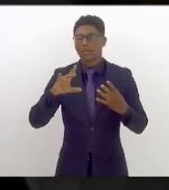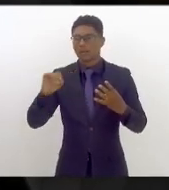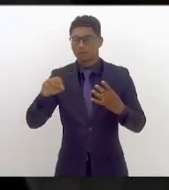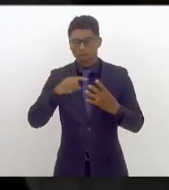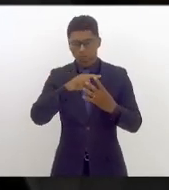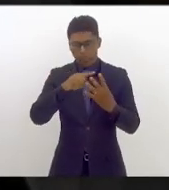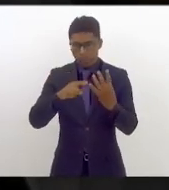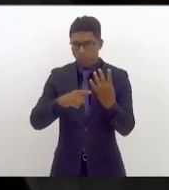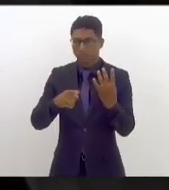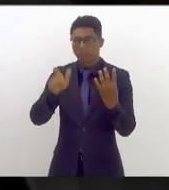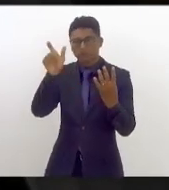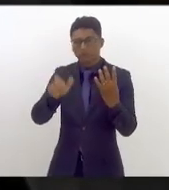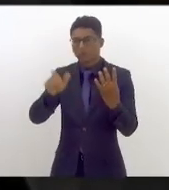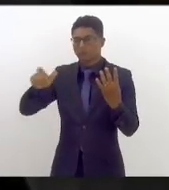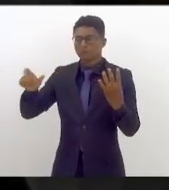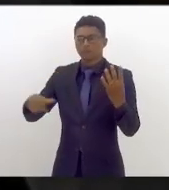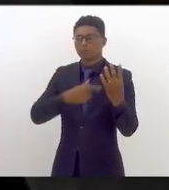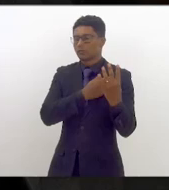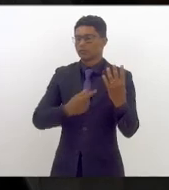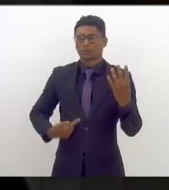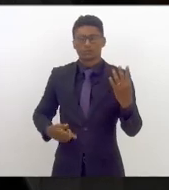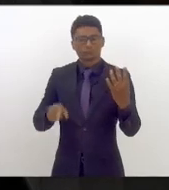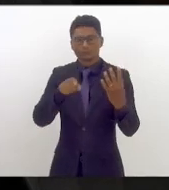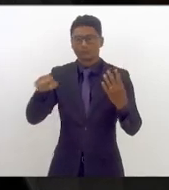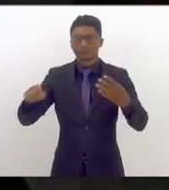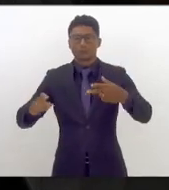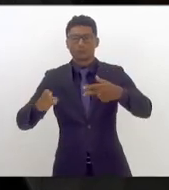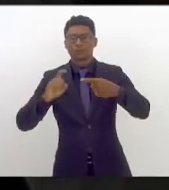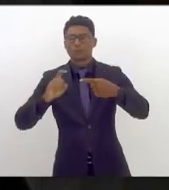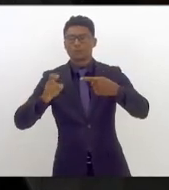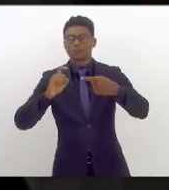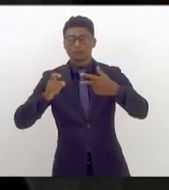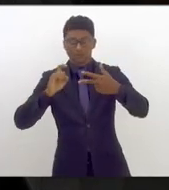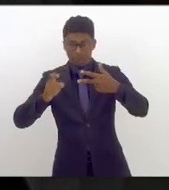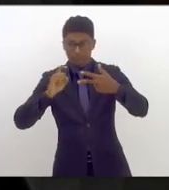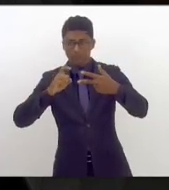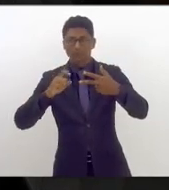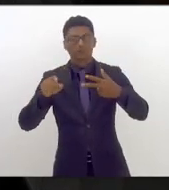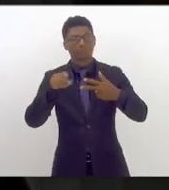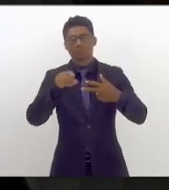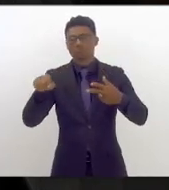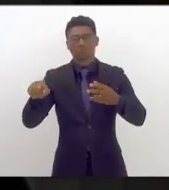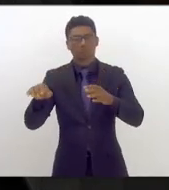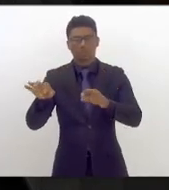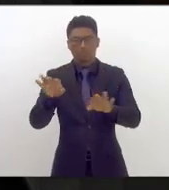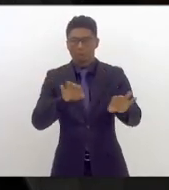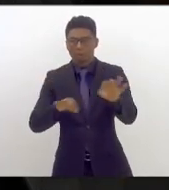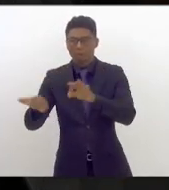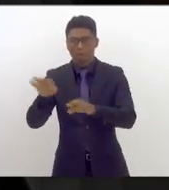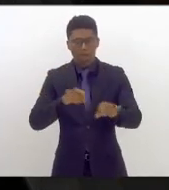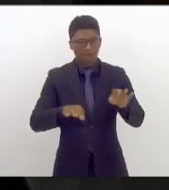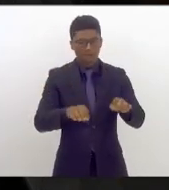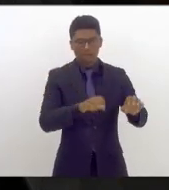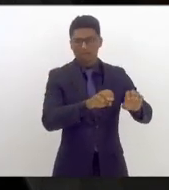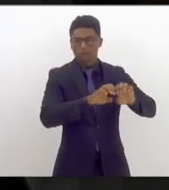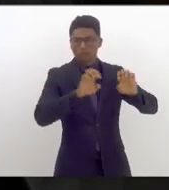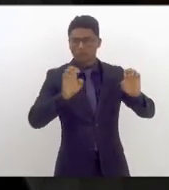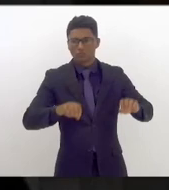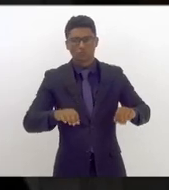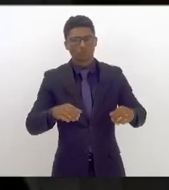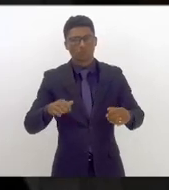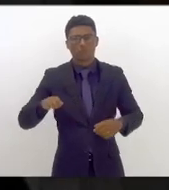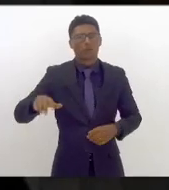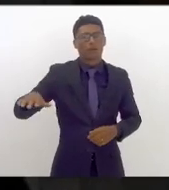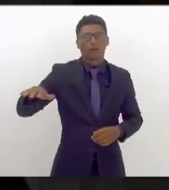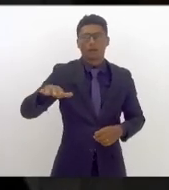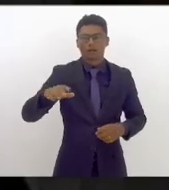parte do poder Executivo, uma agenda, uma estruturação da política, um setor sequer da